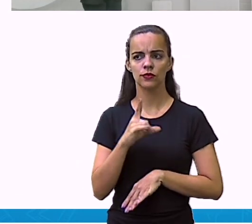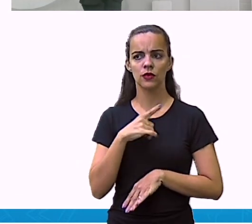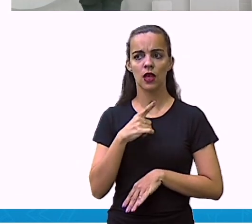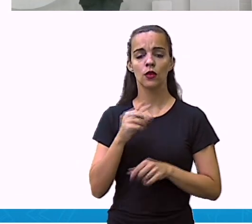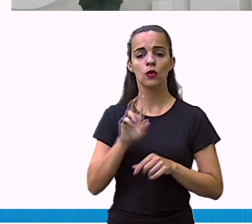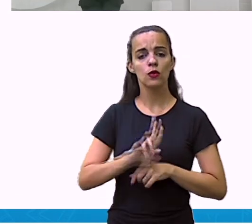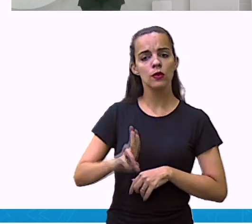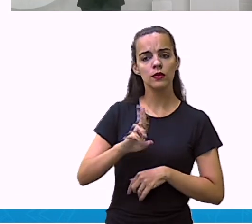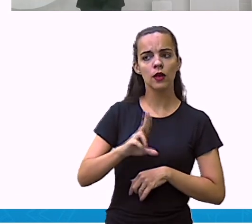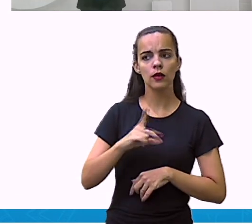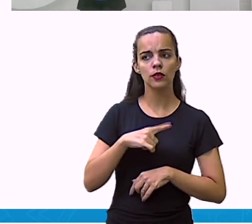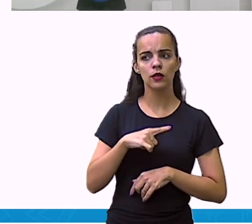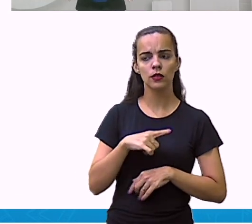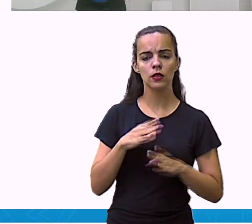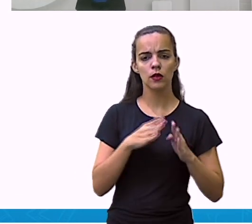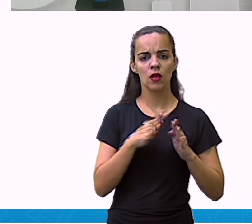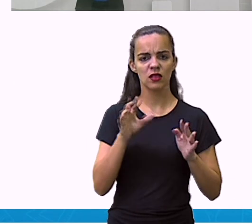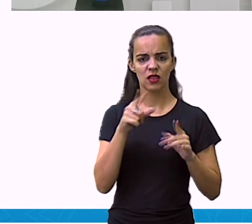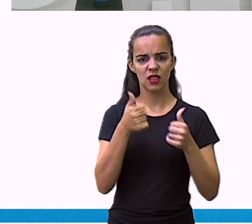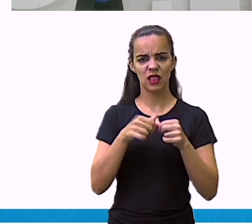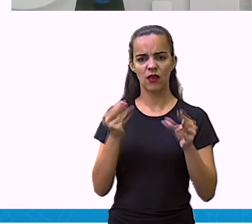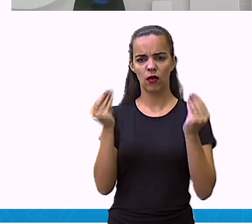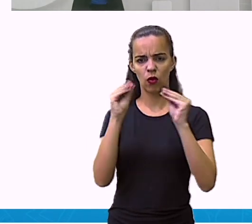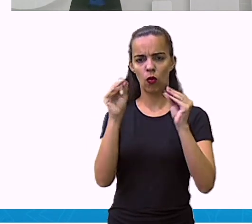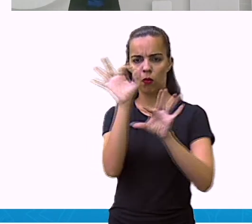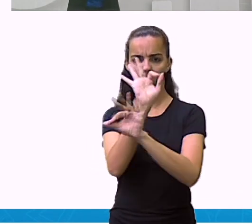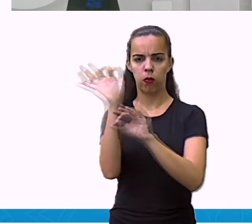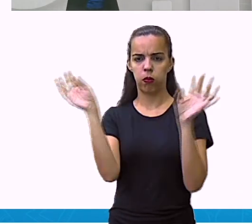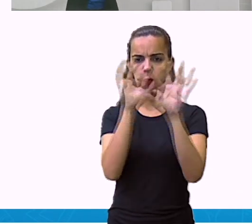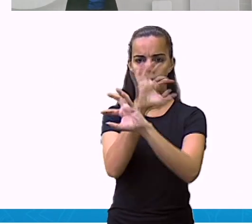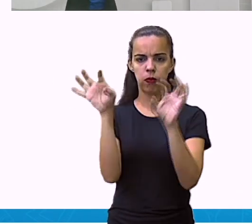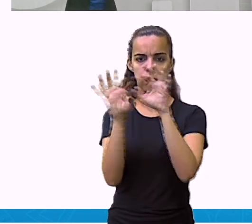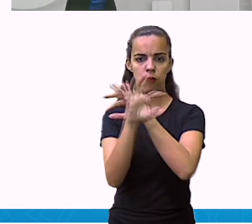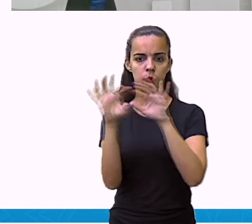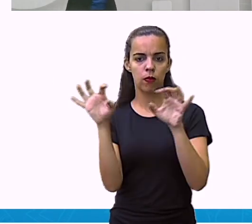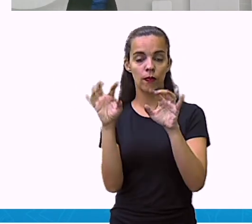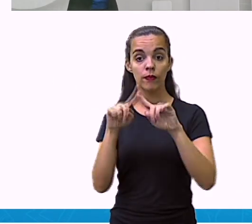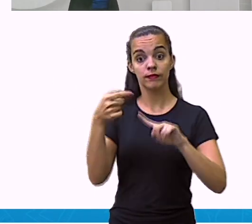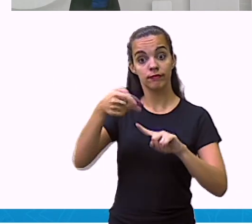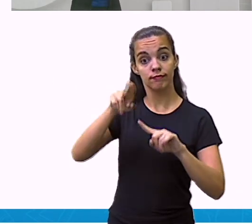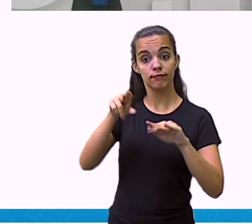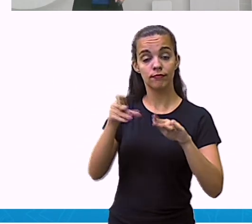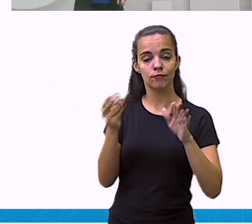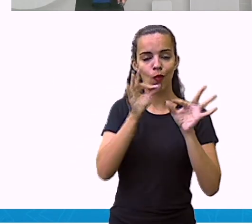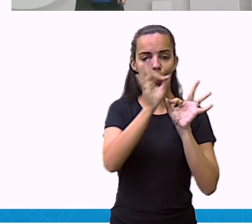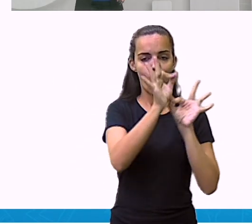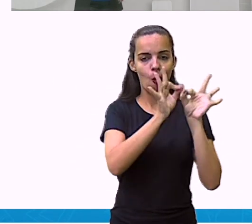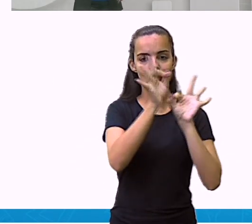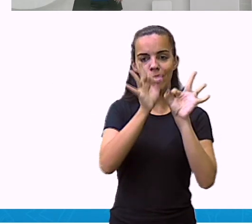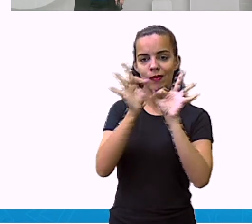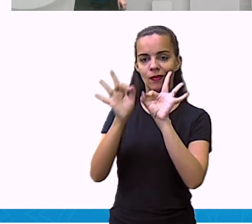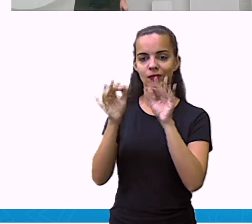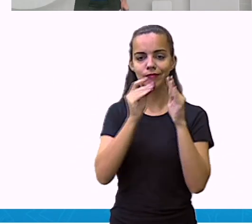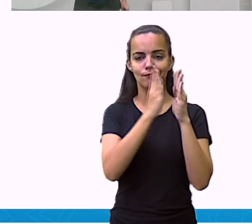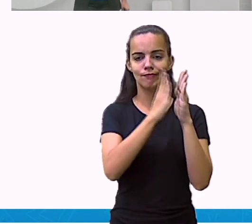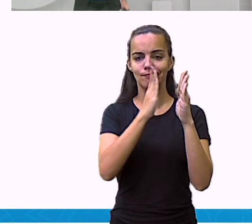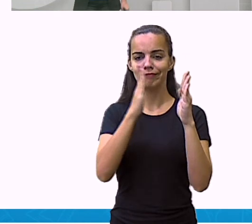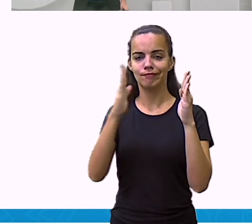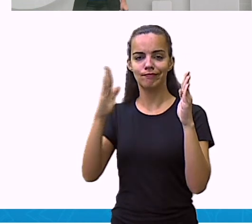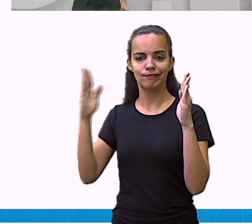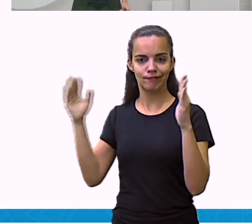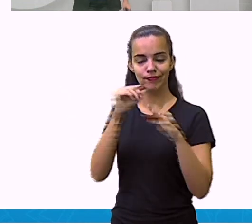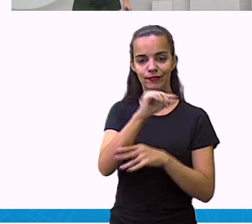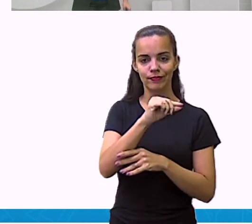foram dados fora de ordem e o enunciado pediu para que você organizasse em ordem